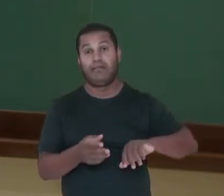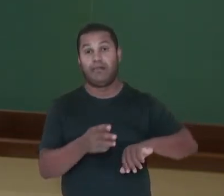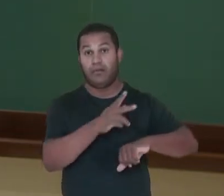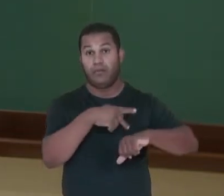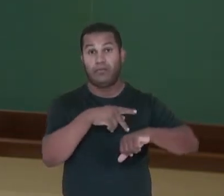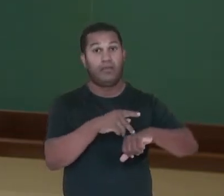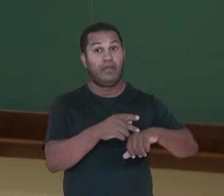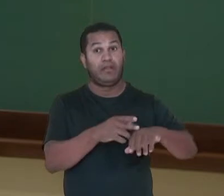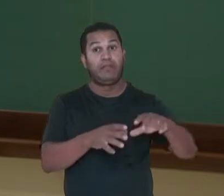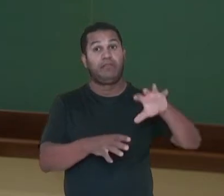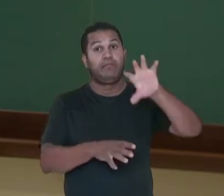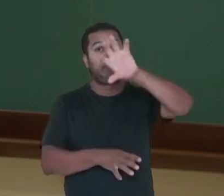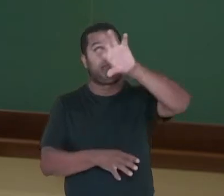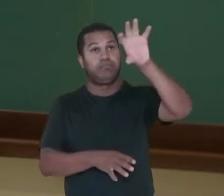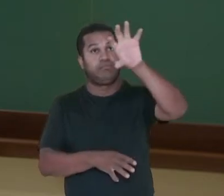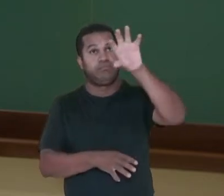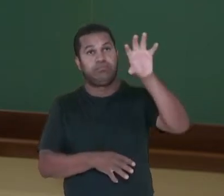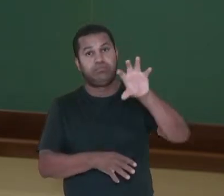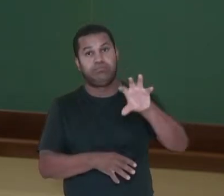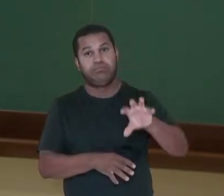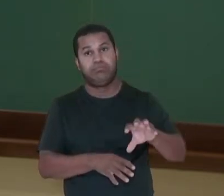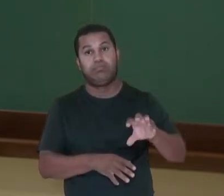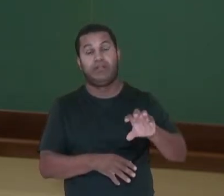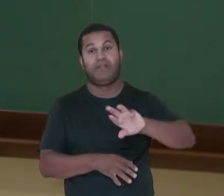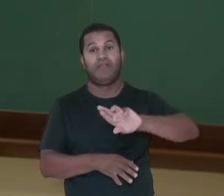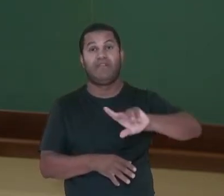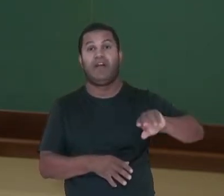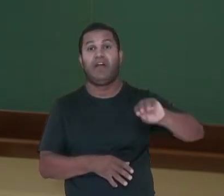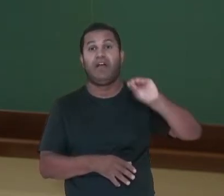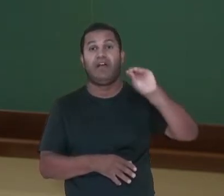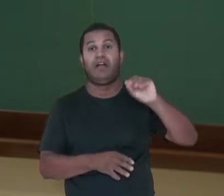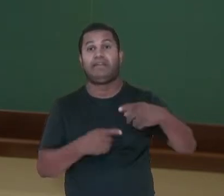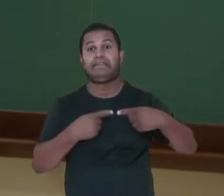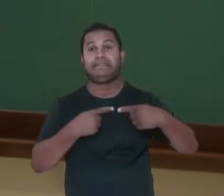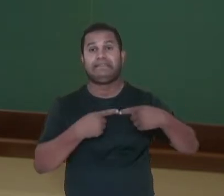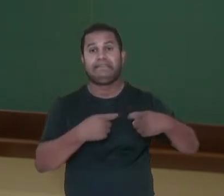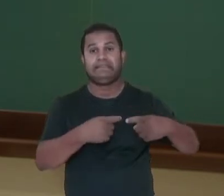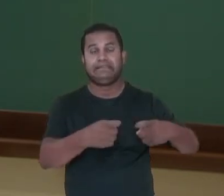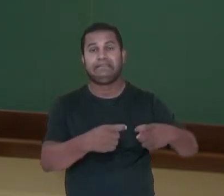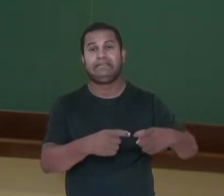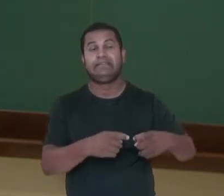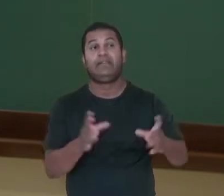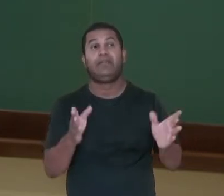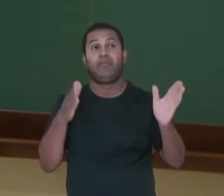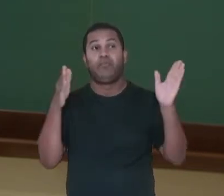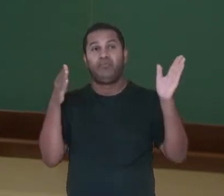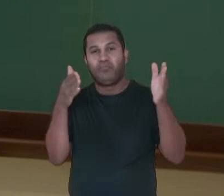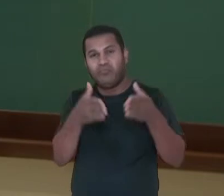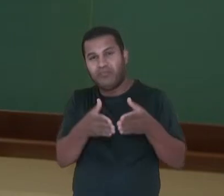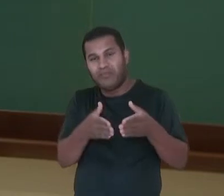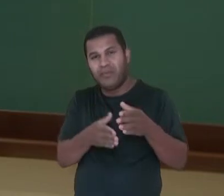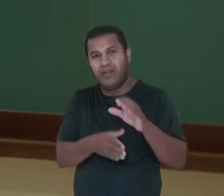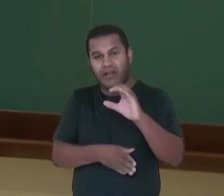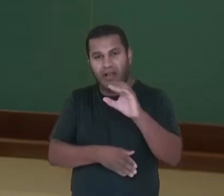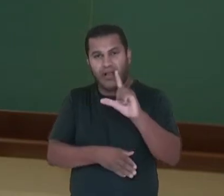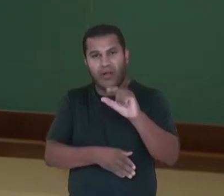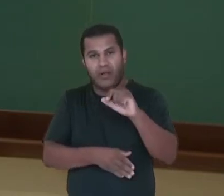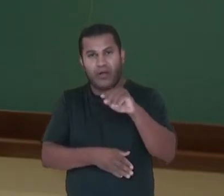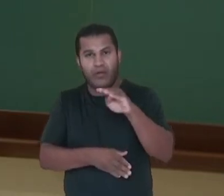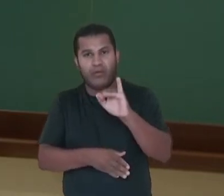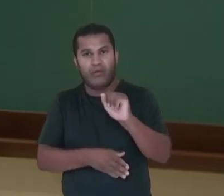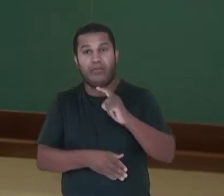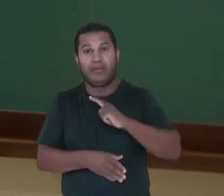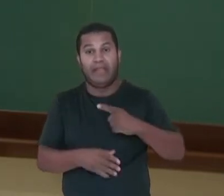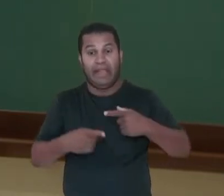Colômbia é onde mais acontecem esses tipos de conflitos, né? A Colômbia está envolvida com conflitos não só internos,